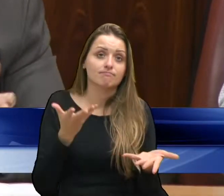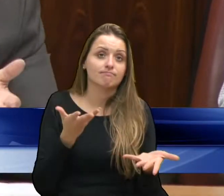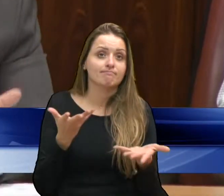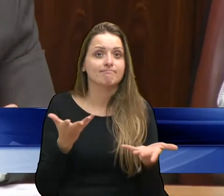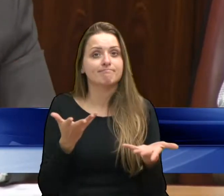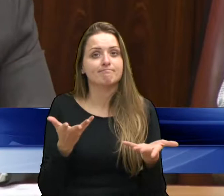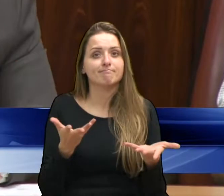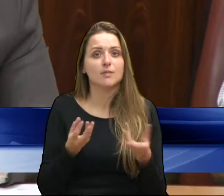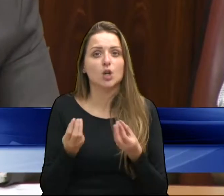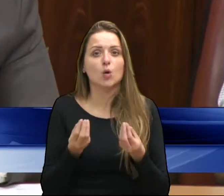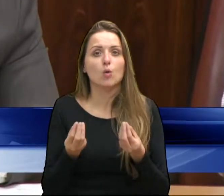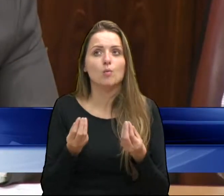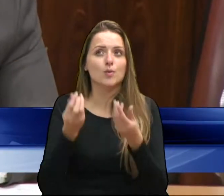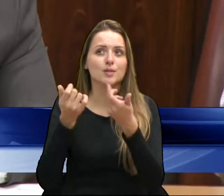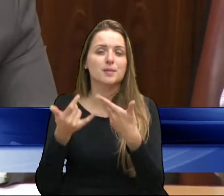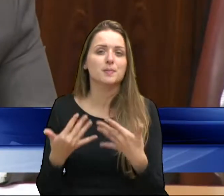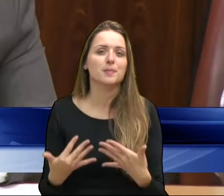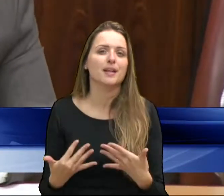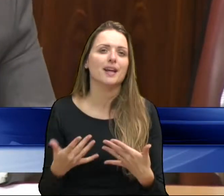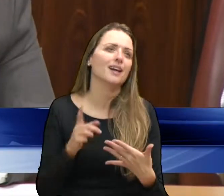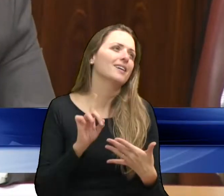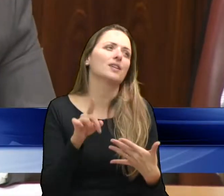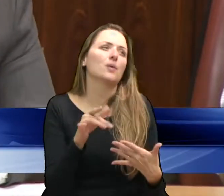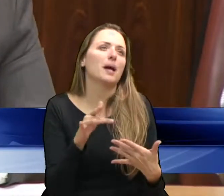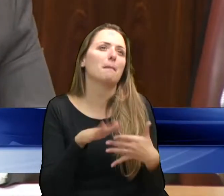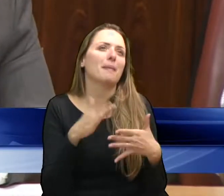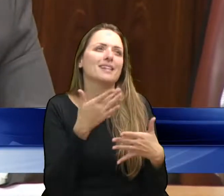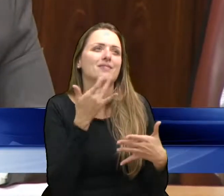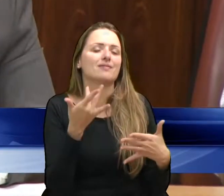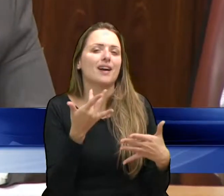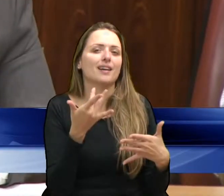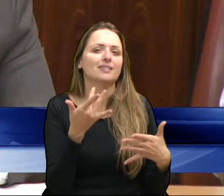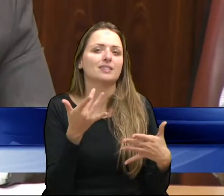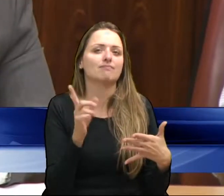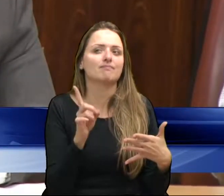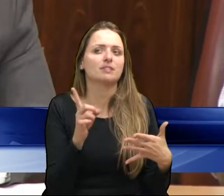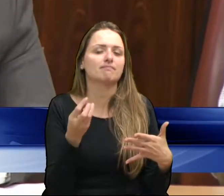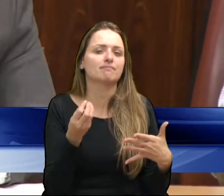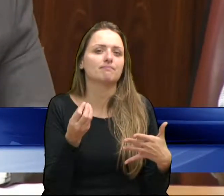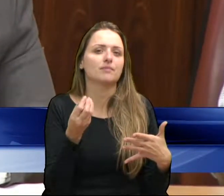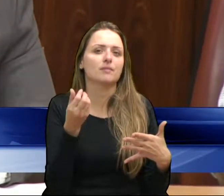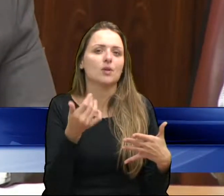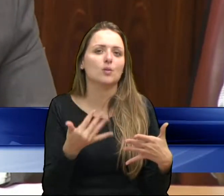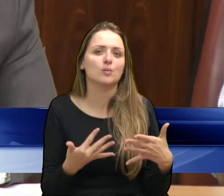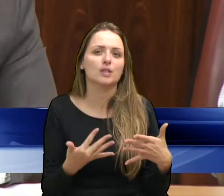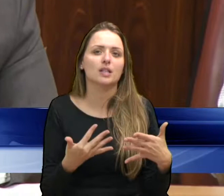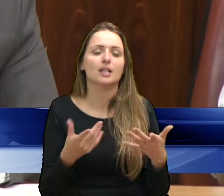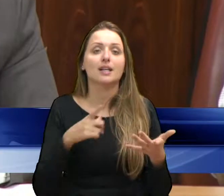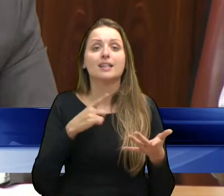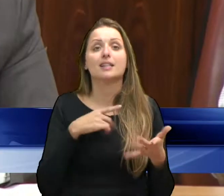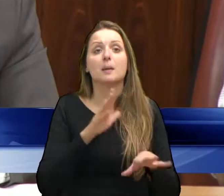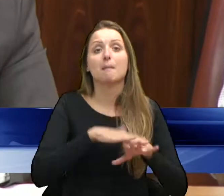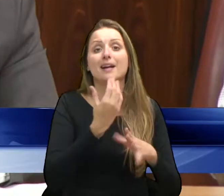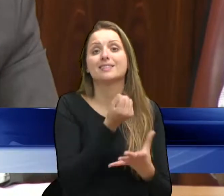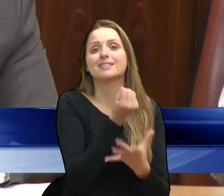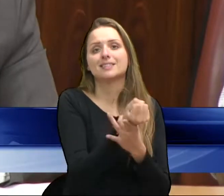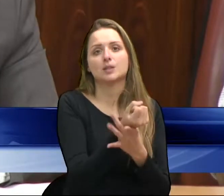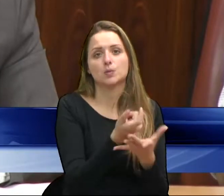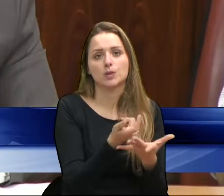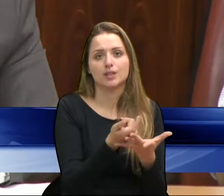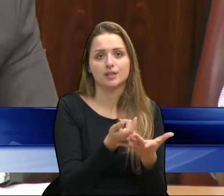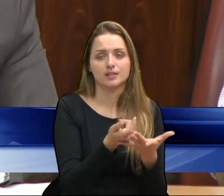vamos dizer, mais fácil. Não é mais fácil, não seria essa a palavra correta, né? Ele daria mais segurança jurídica a ambas as